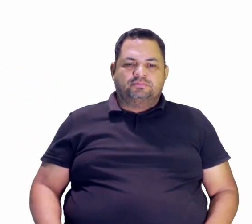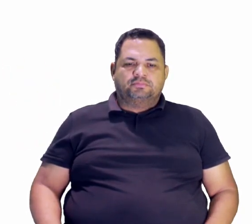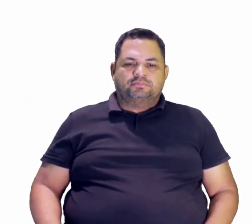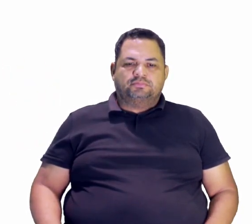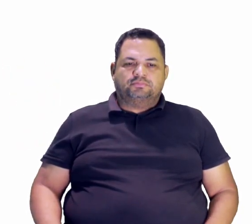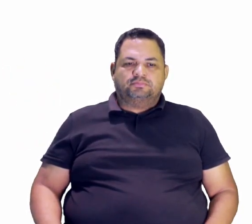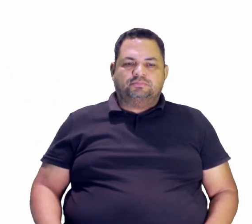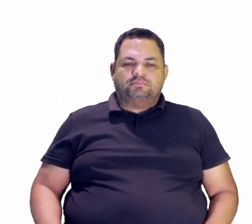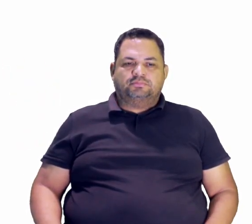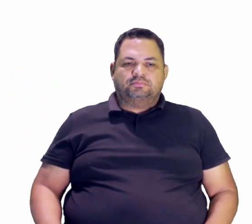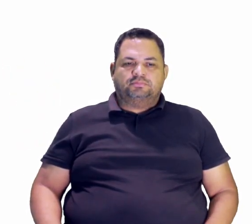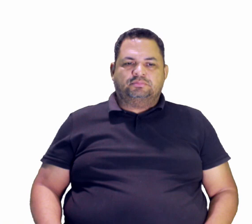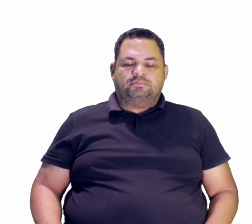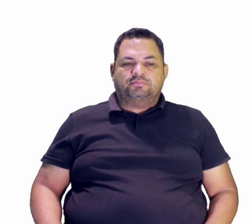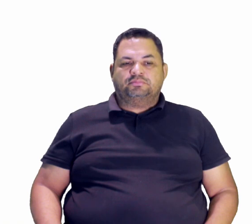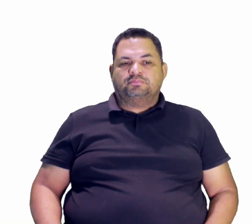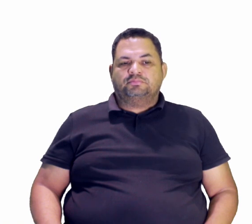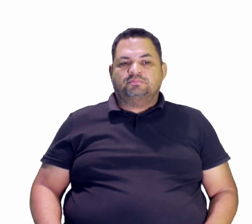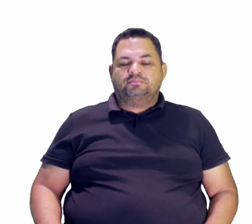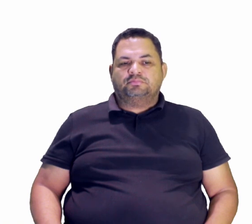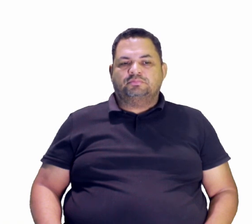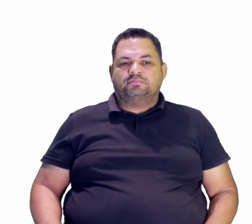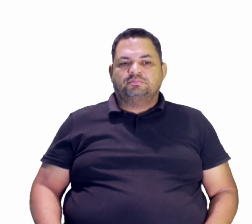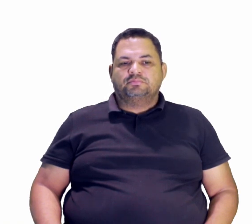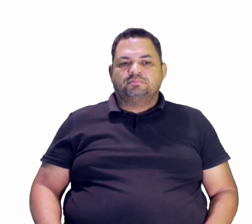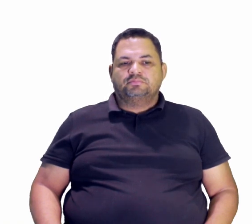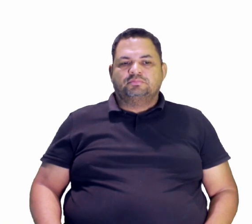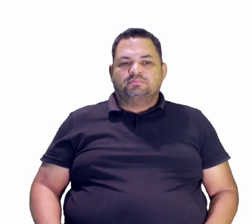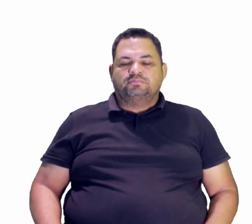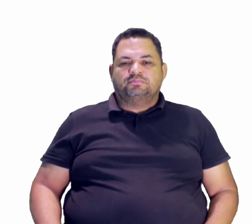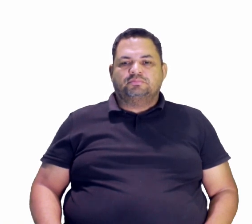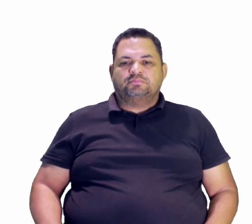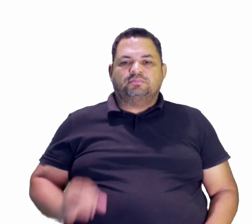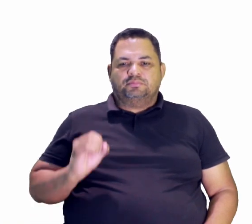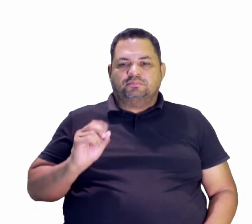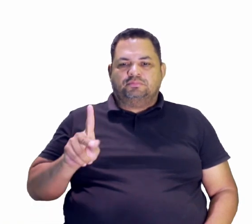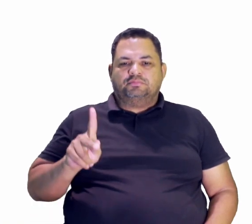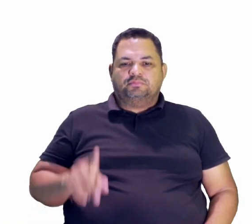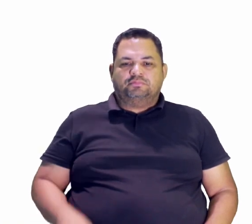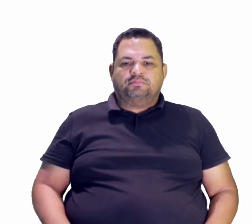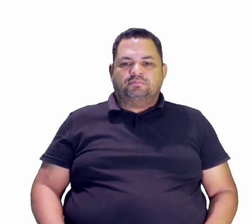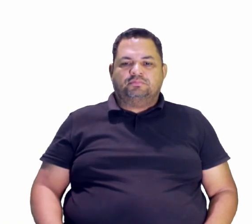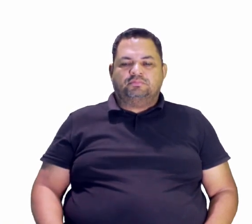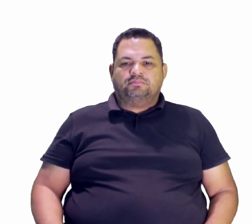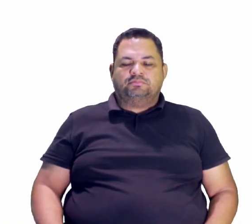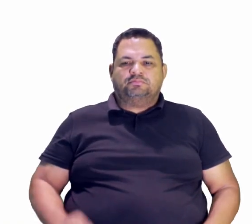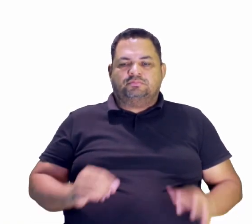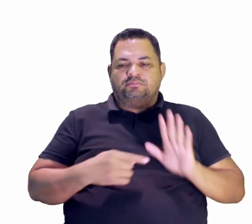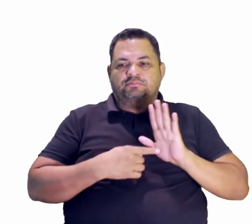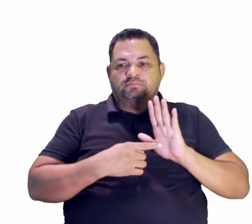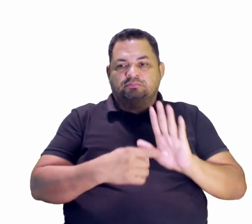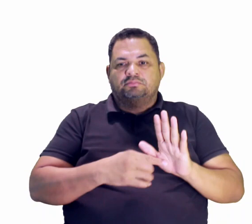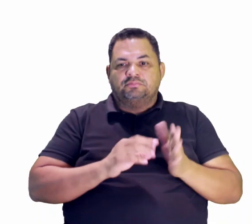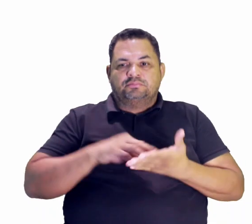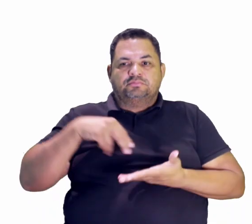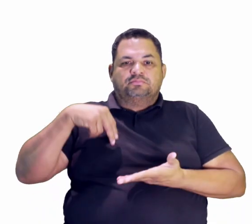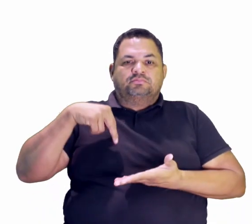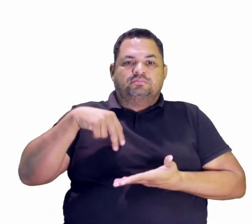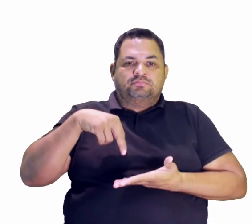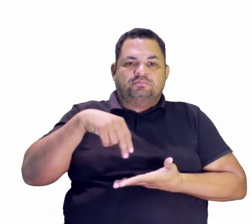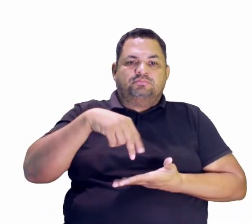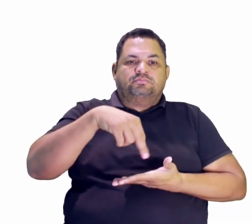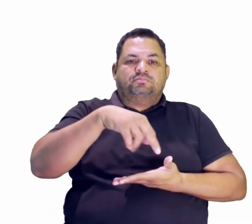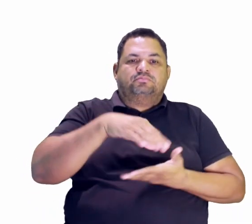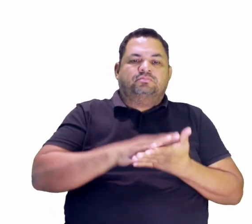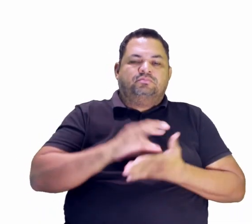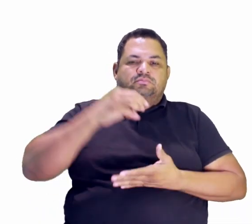andou depois para o norte, teve que virar 30 metros. Ok? Então, aqui está mostrando o percurso feito